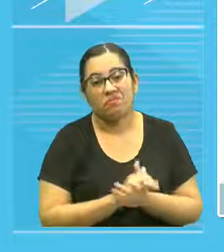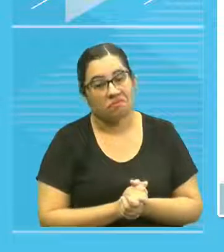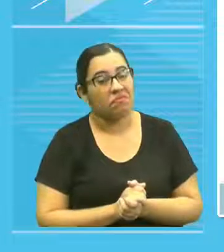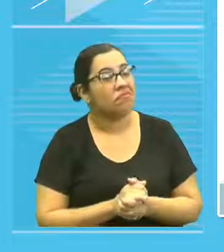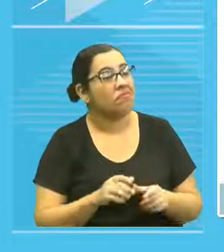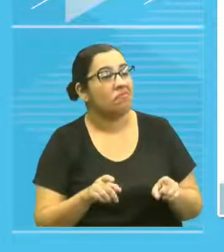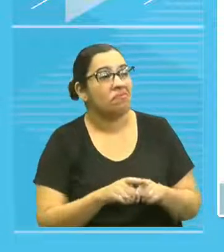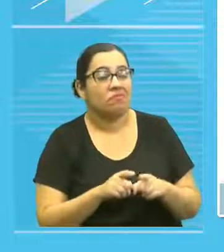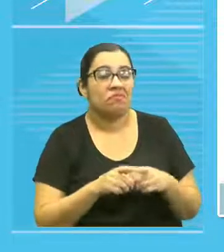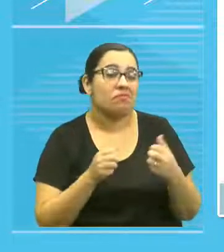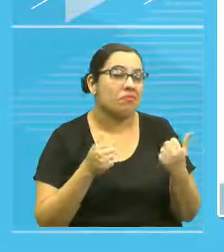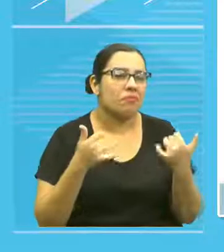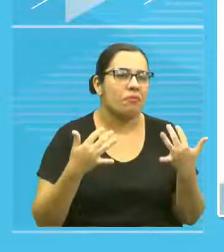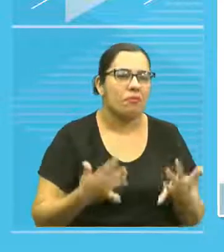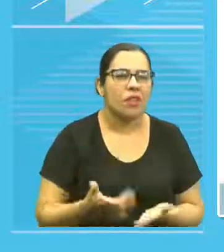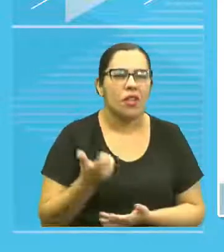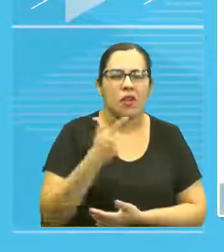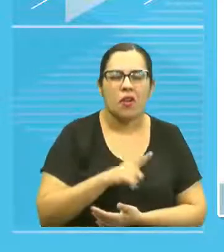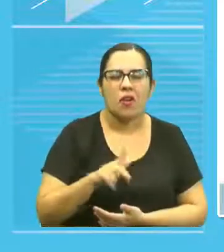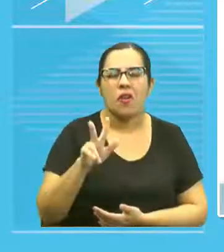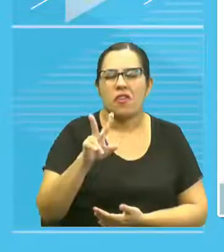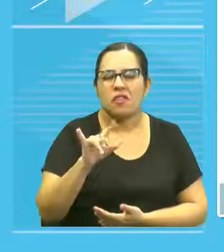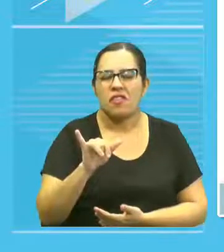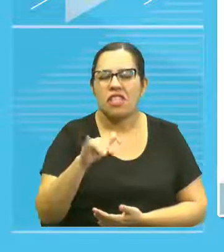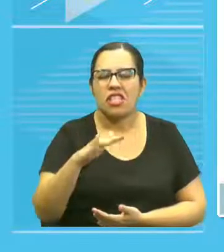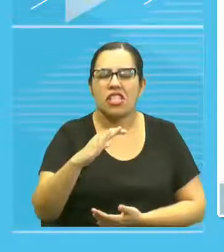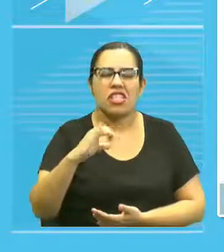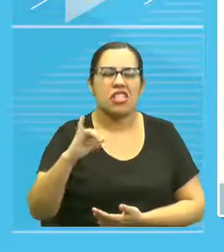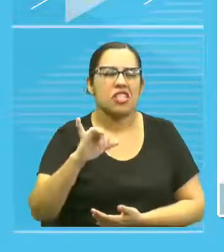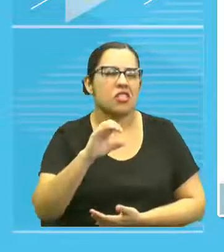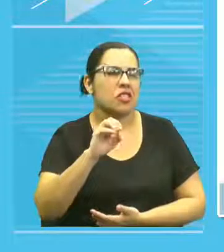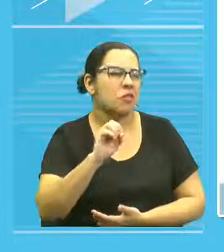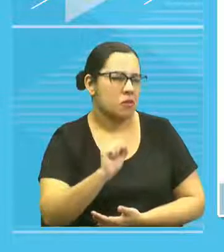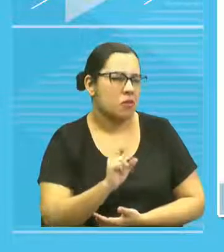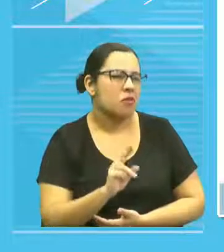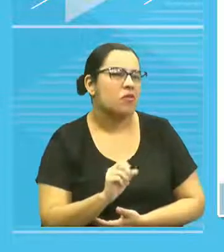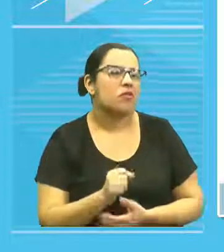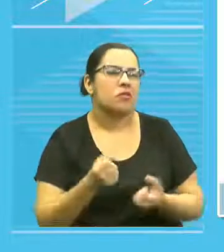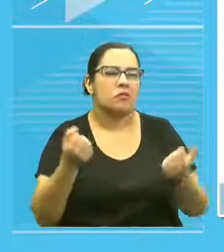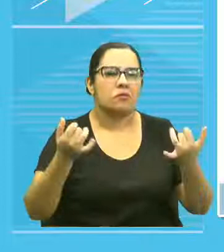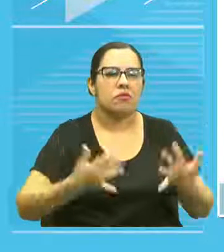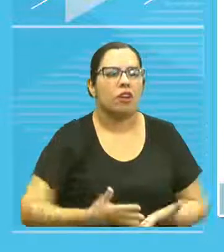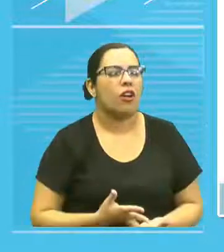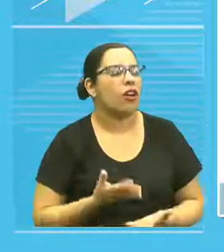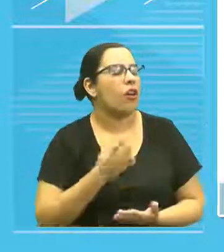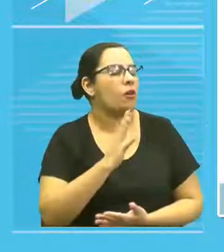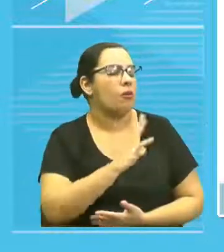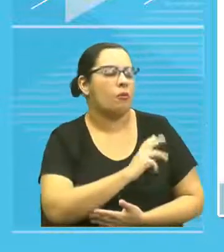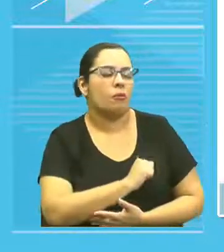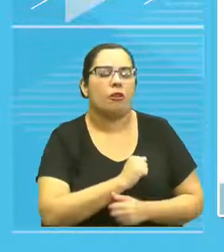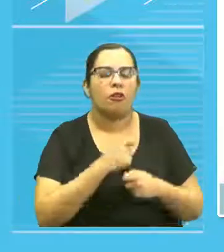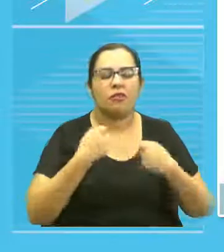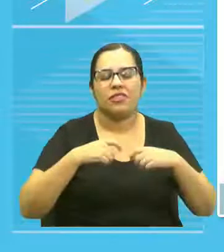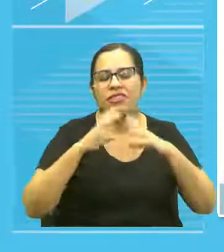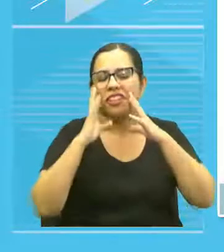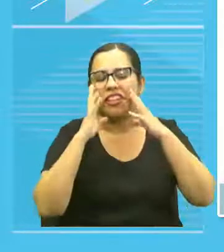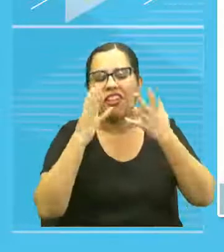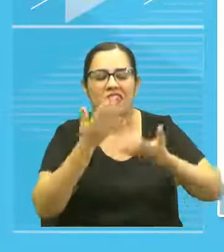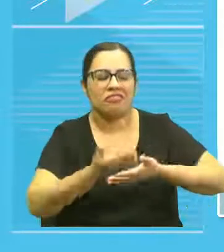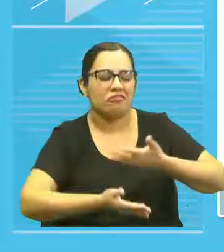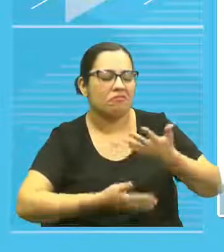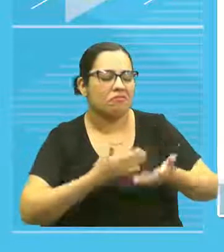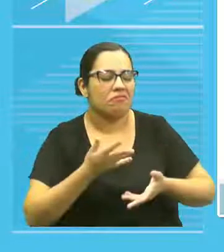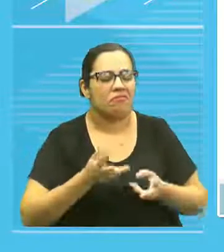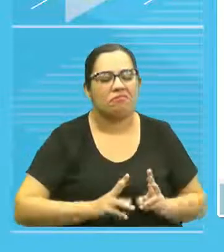menino também fazia isso o Vinícius de Moraes nos seus sonetos são dentro de fidelidade de tudo ao meu amor serei atento e com